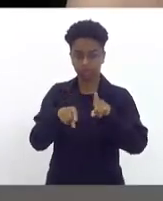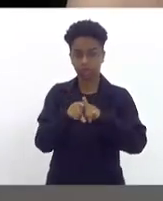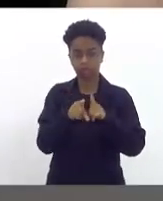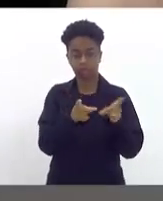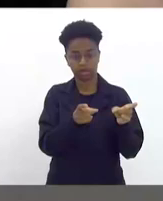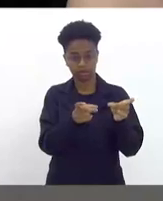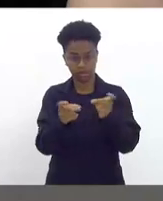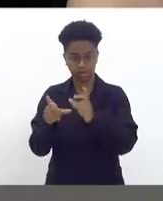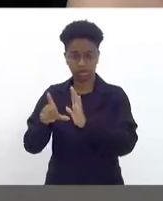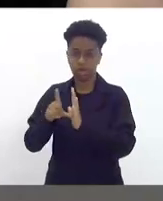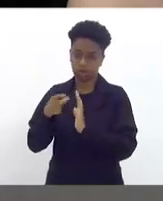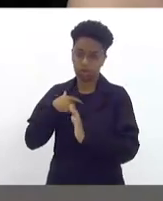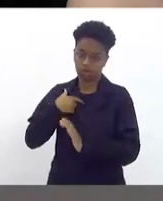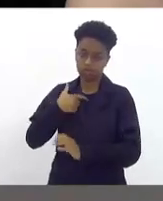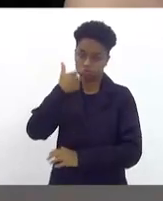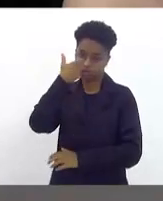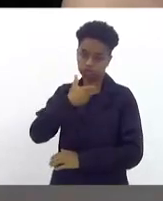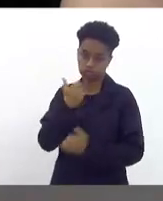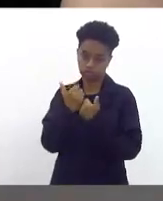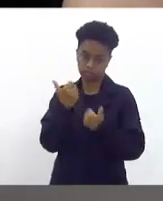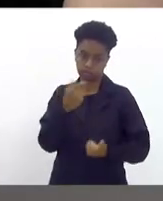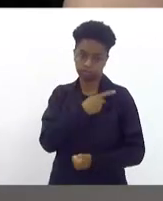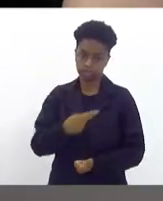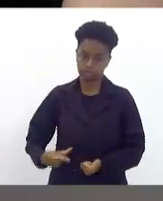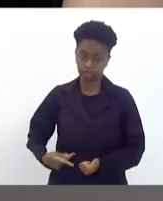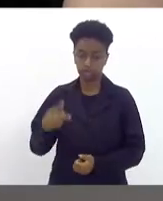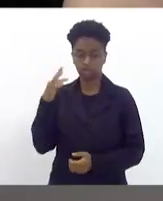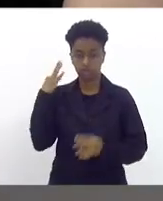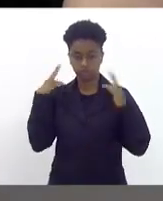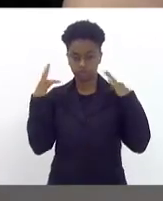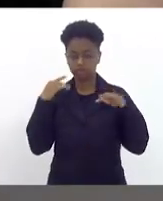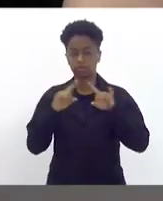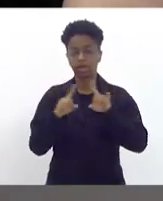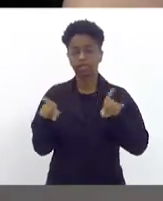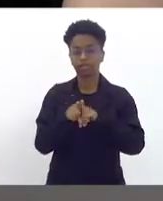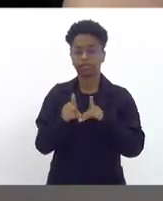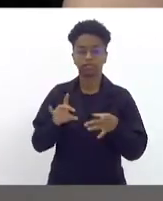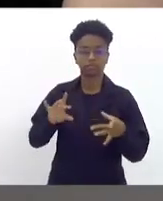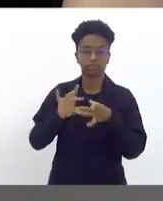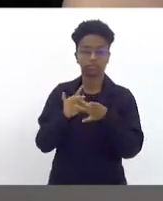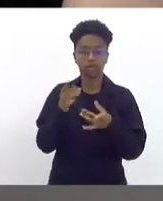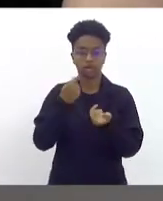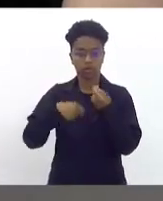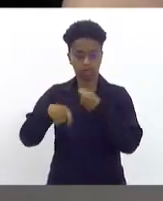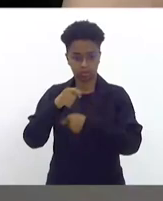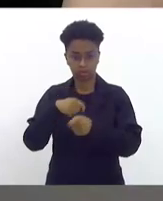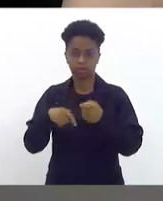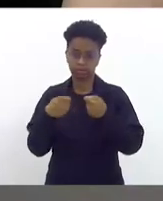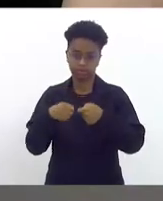faz parte de Economia que